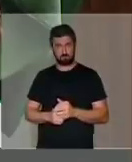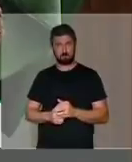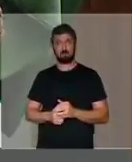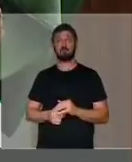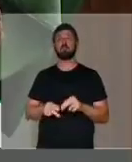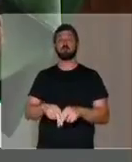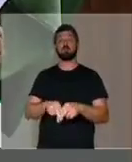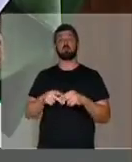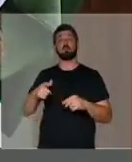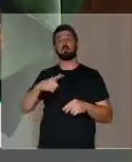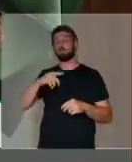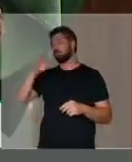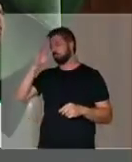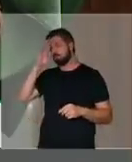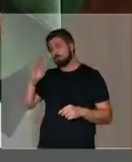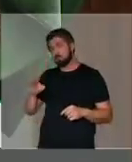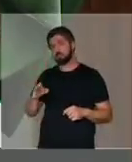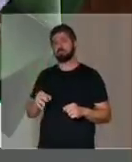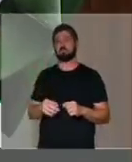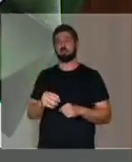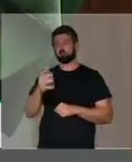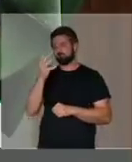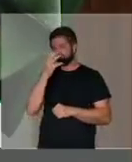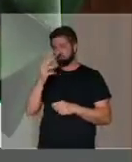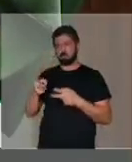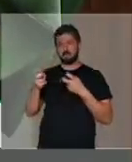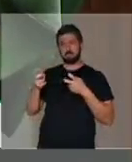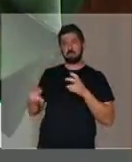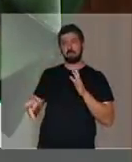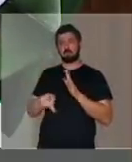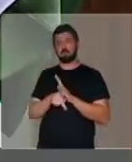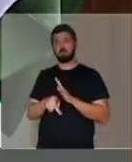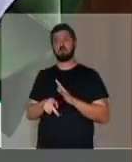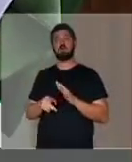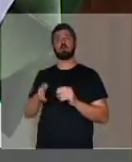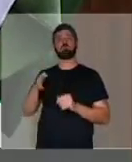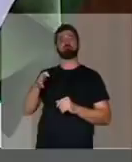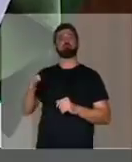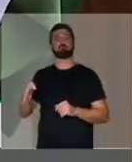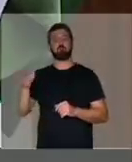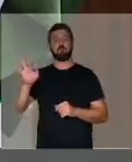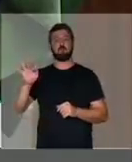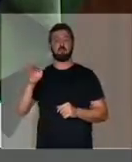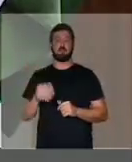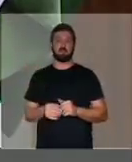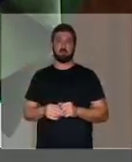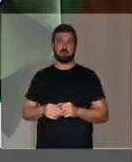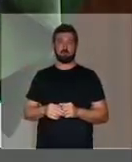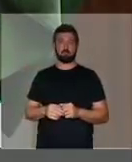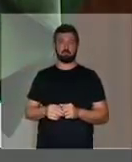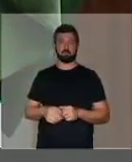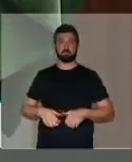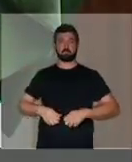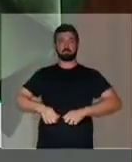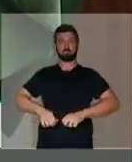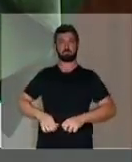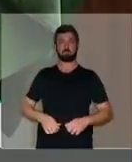ponto, reside a principal observação feita quanto à intervenção federal ora